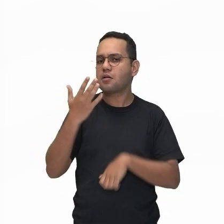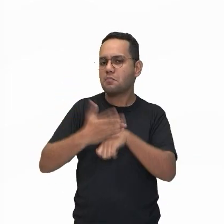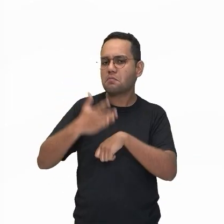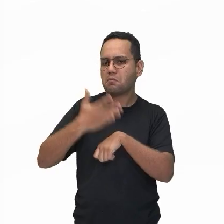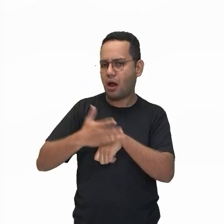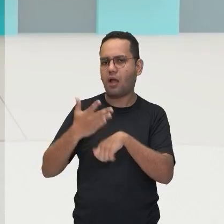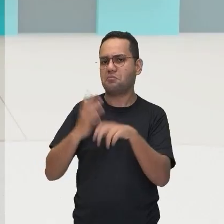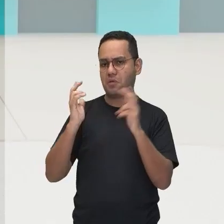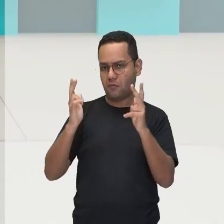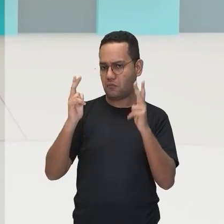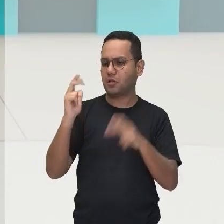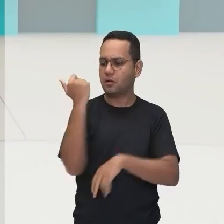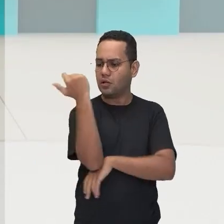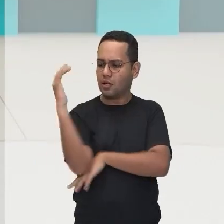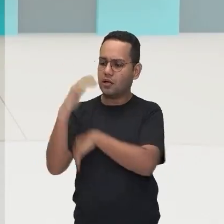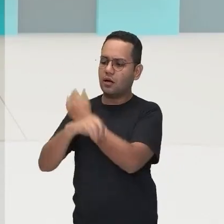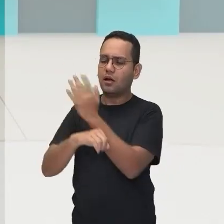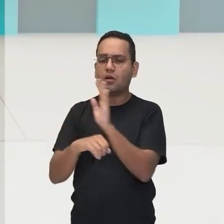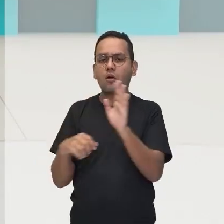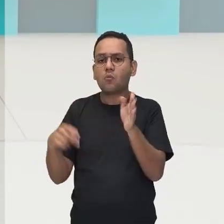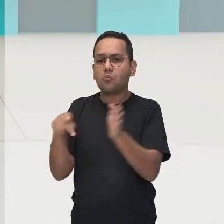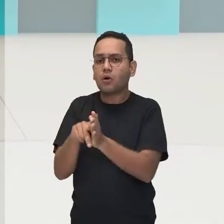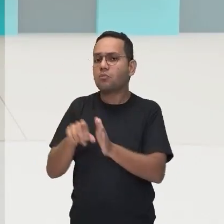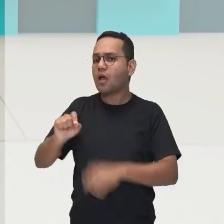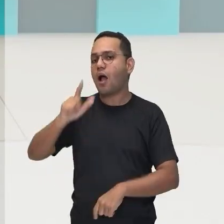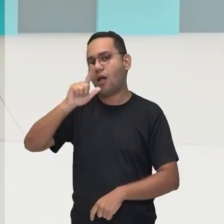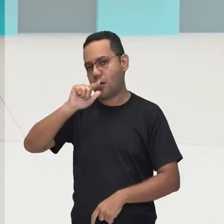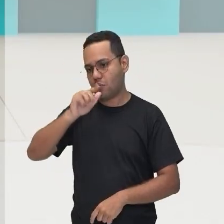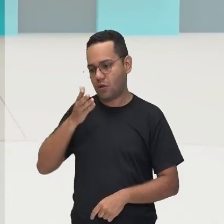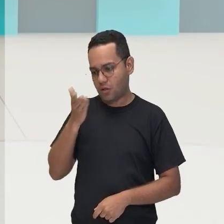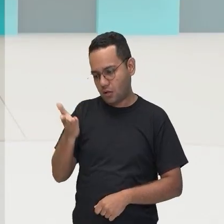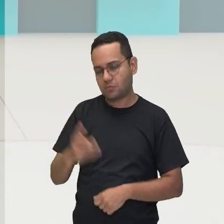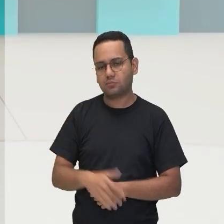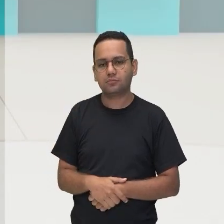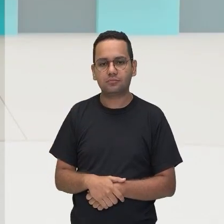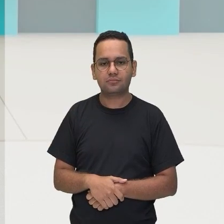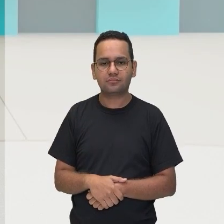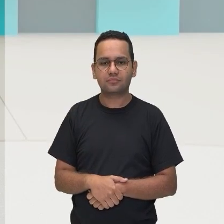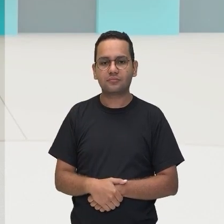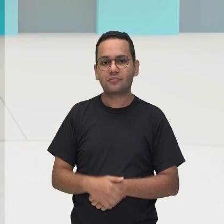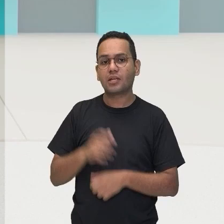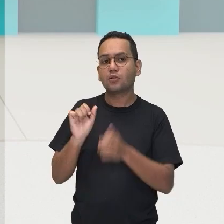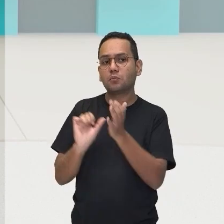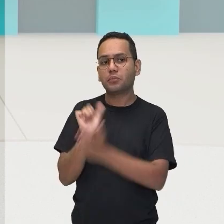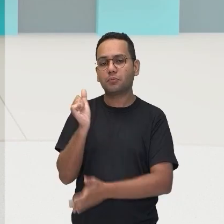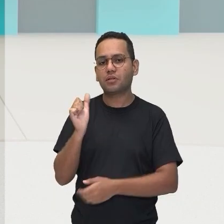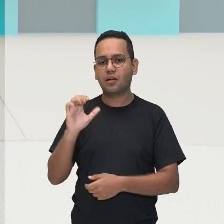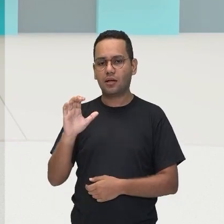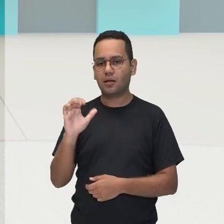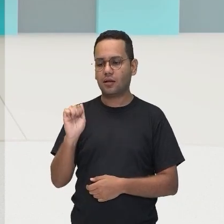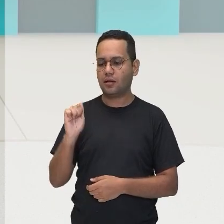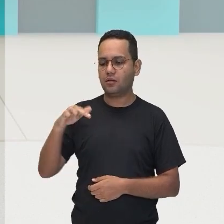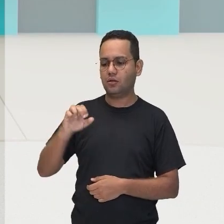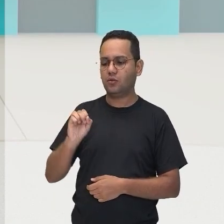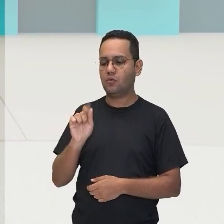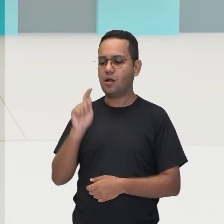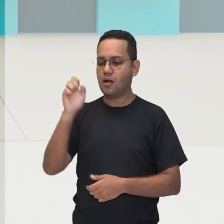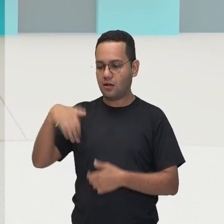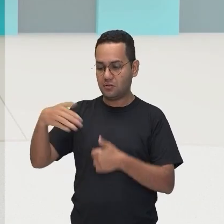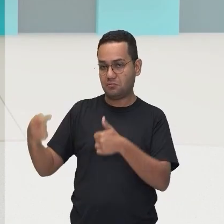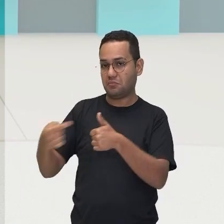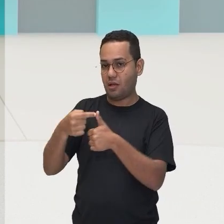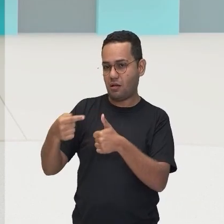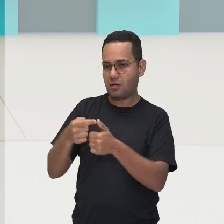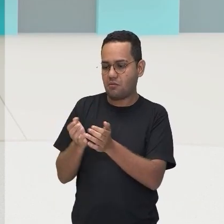agora aquático. Vamos ver quais são. Iniciando aqui com a canoagem, né? A gente sabe que as nossas estradas aqui